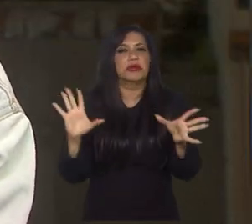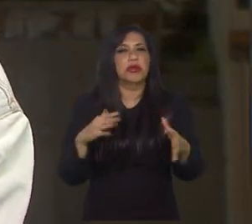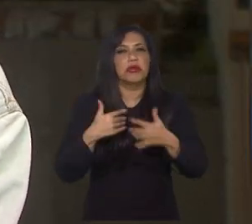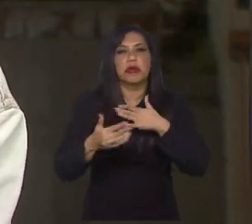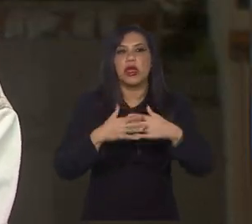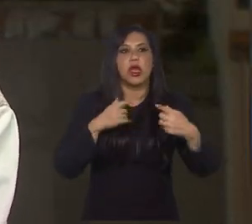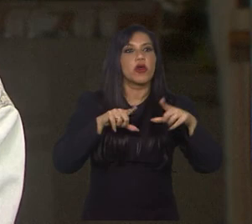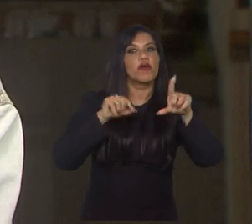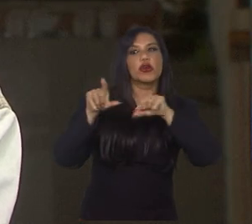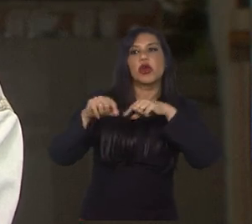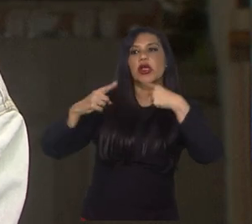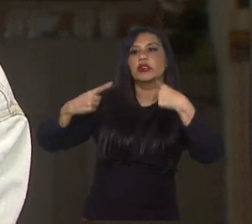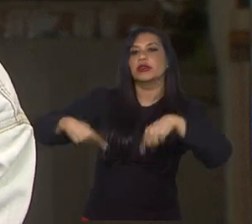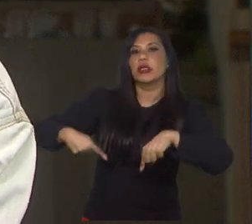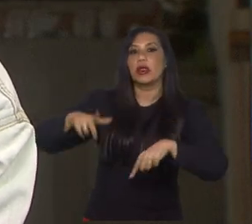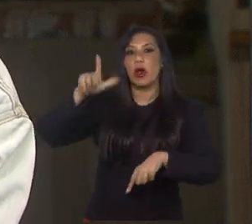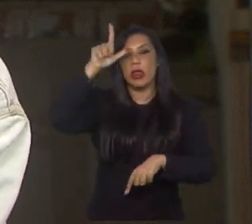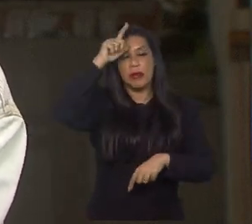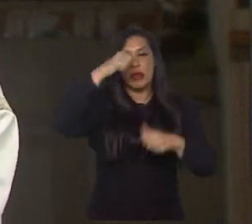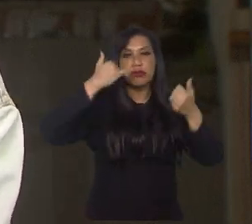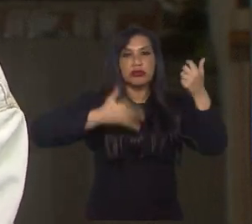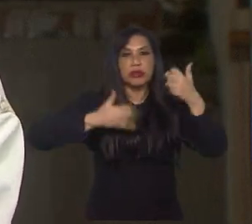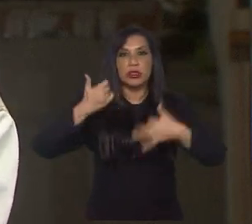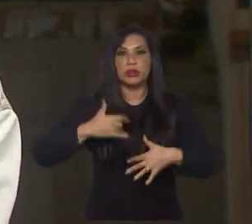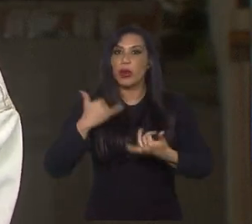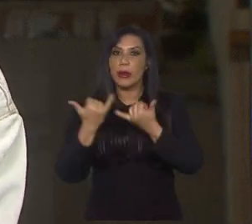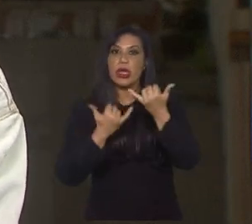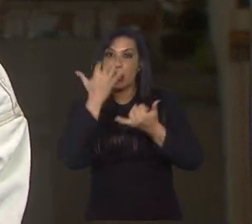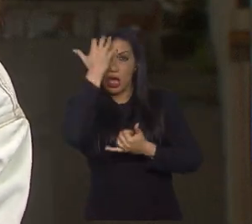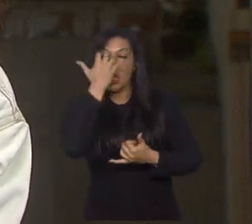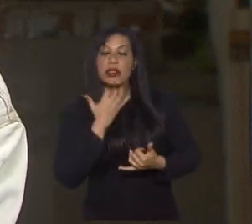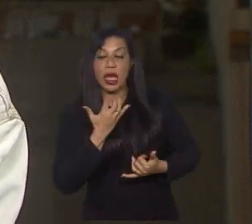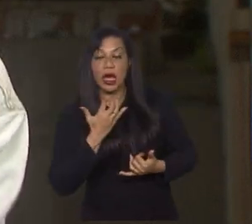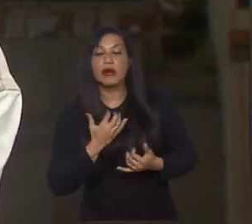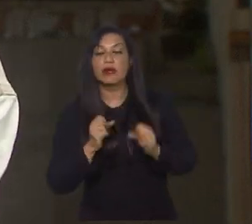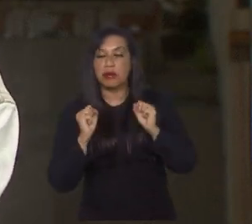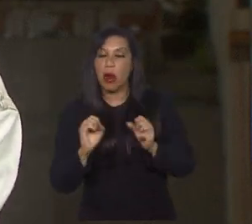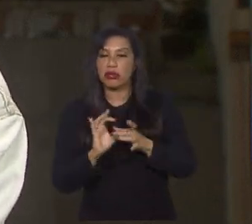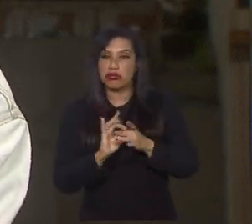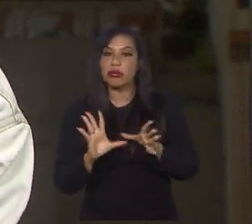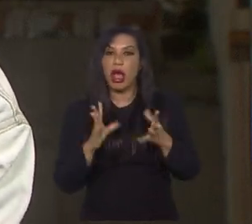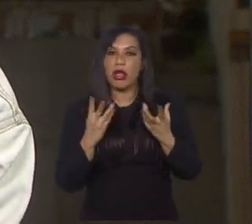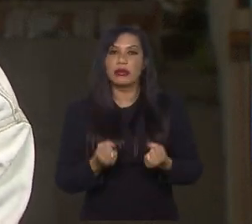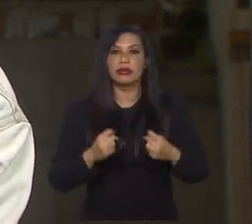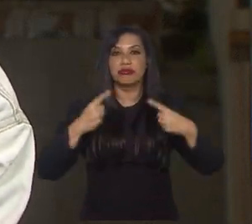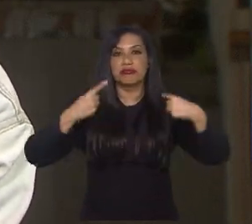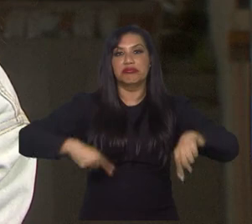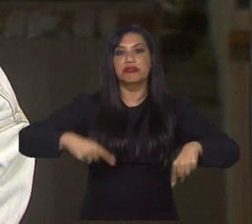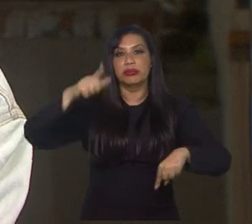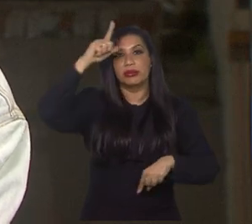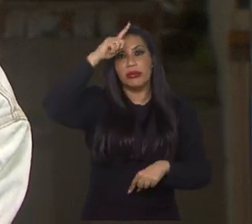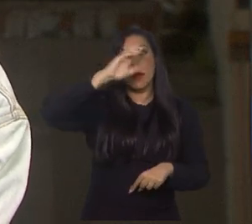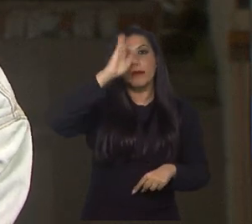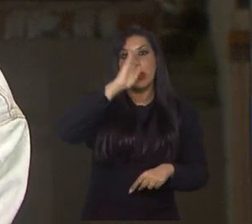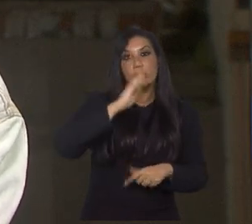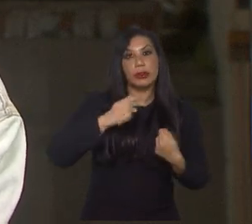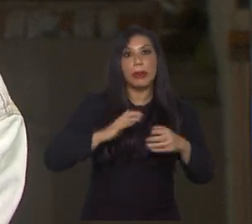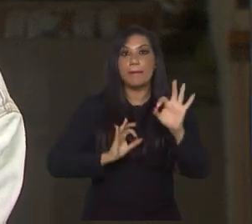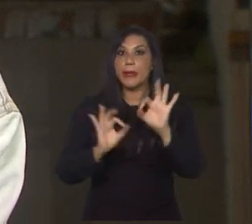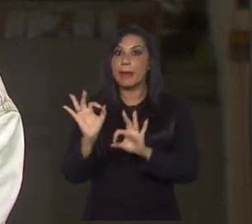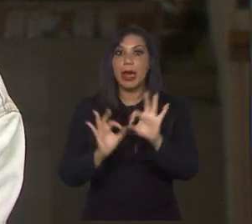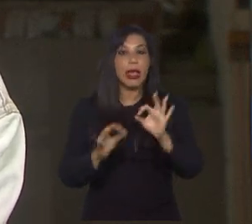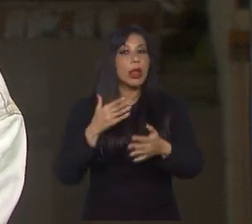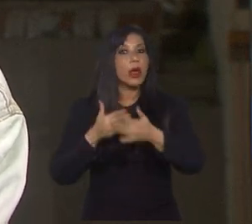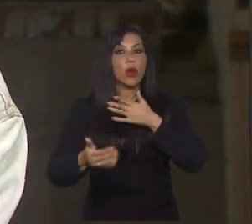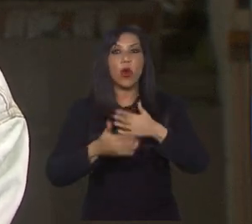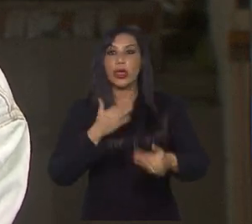escolher adversário. Falo da Alemanha aqui, não é de brincadeira, é realmente sério. Sim. Mas o Brasil tem que estar preparado para